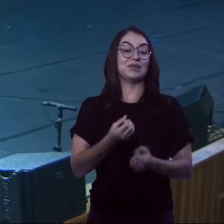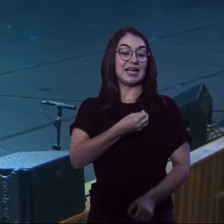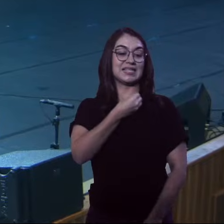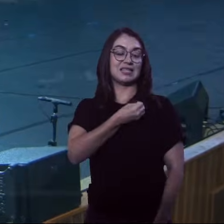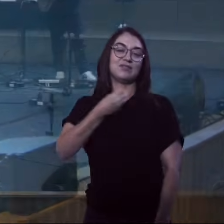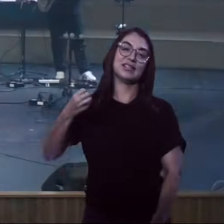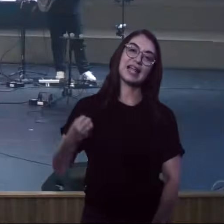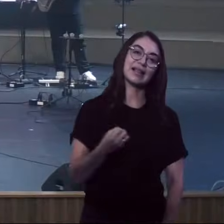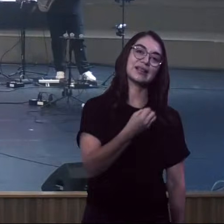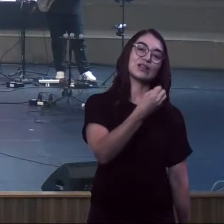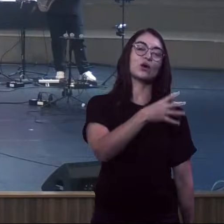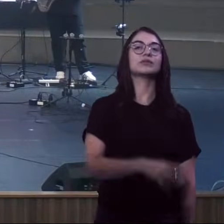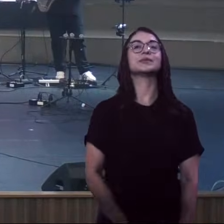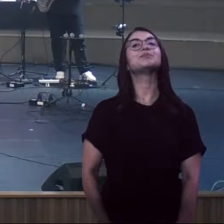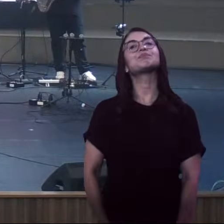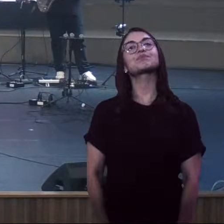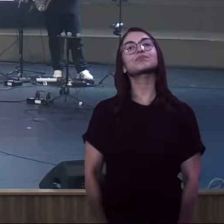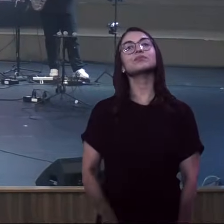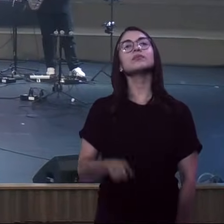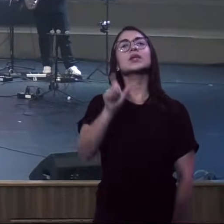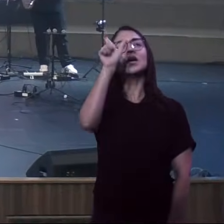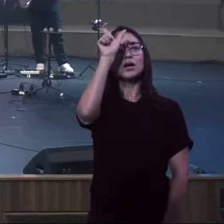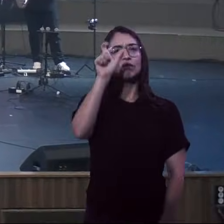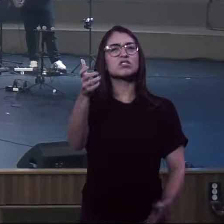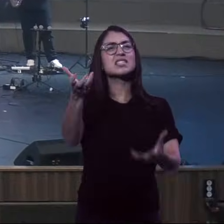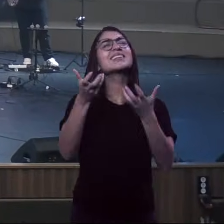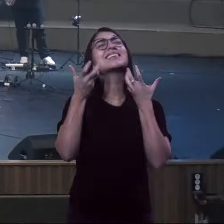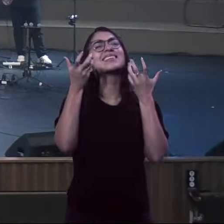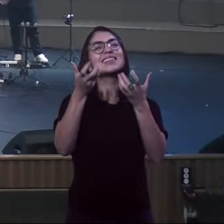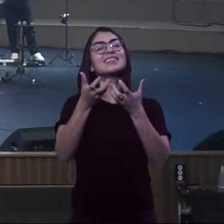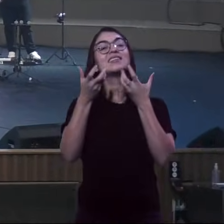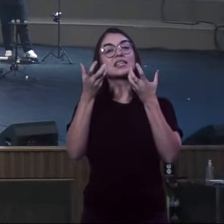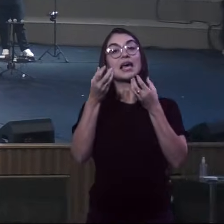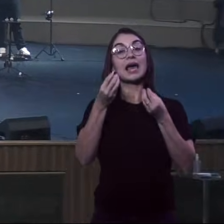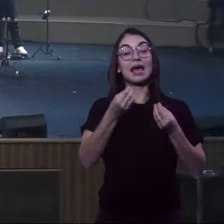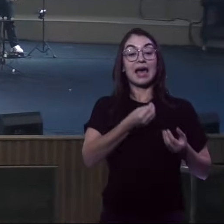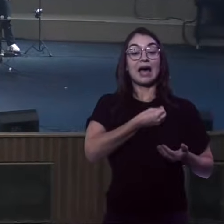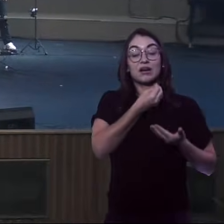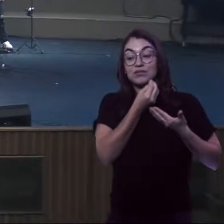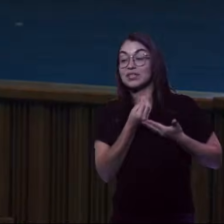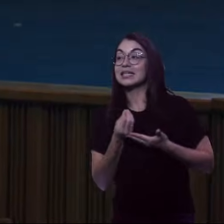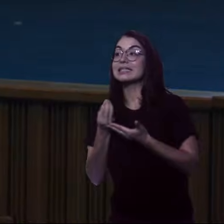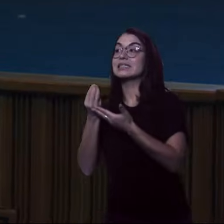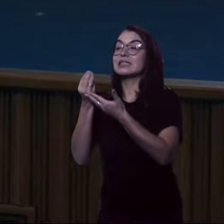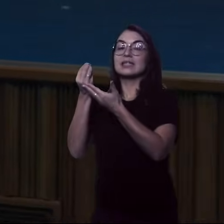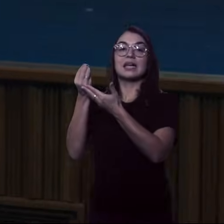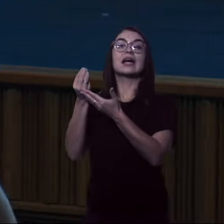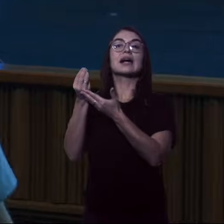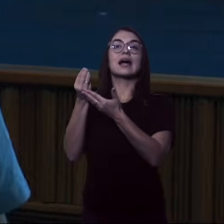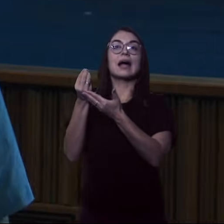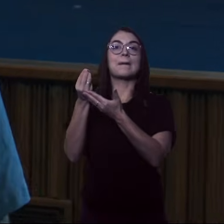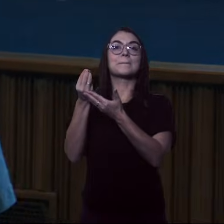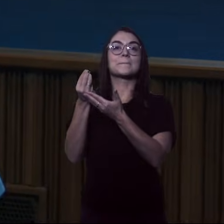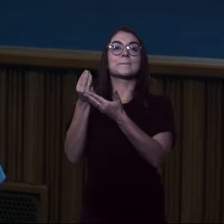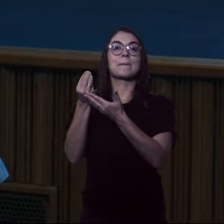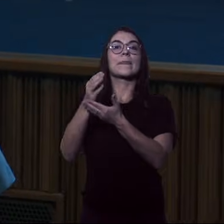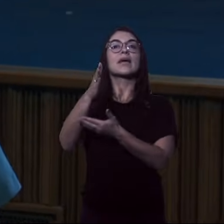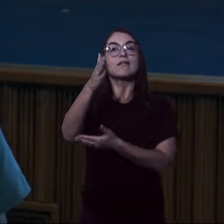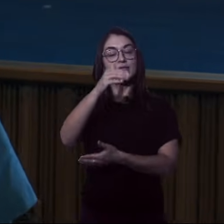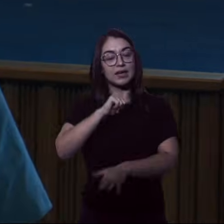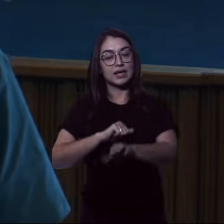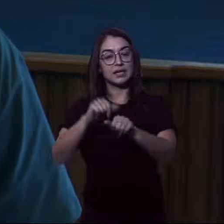quer entregar a sua vida para Jesus pela primeira vez, eu quero orar junto com você. Vou pedir para todos fecharem os